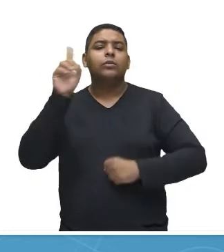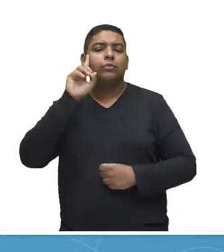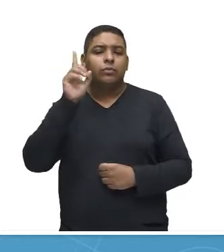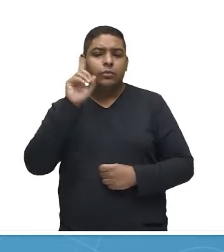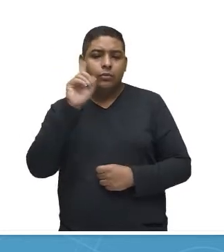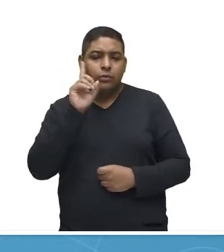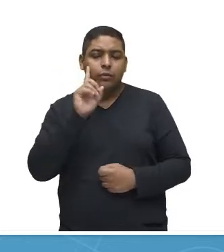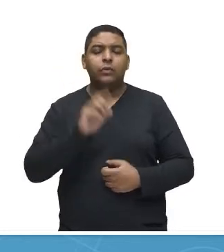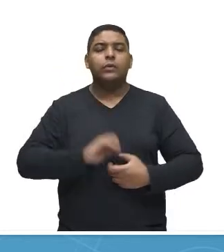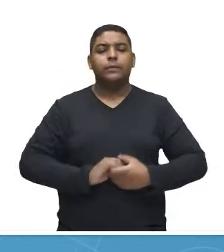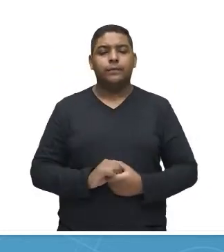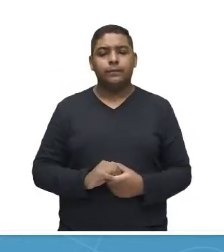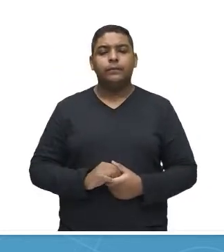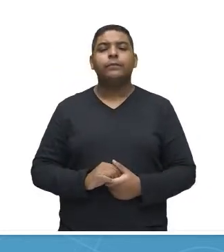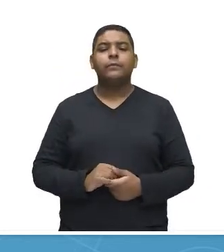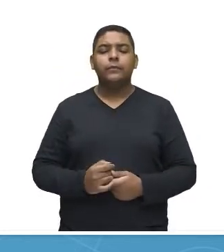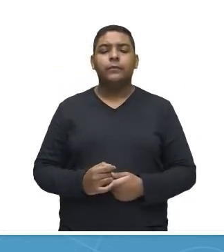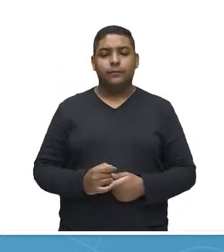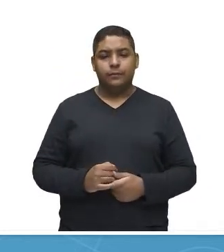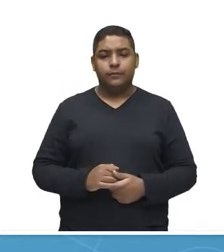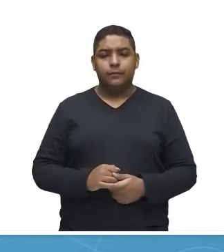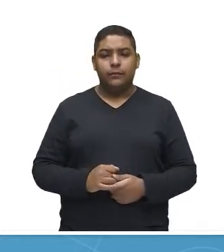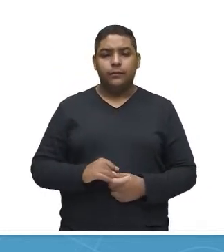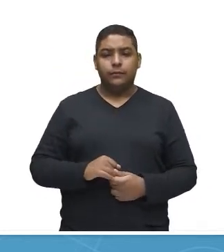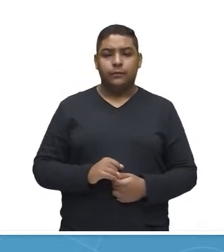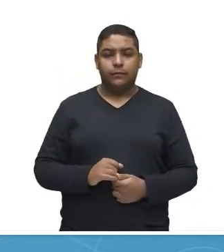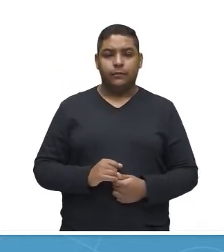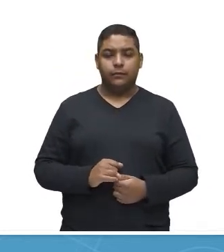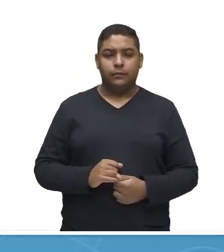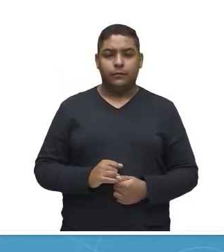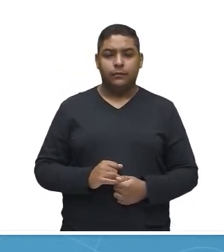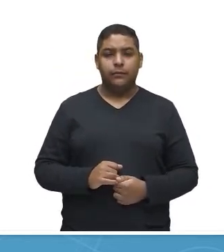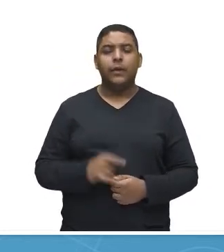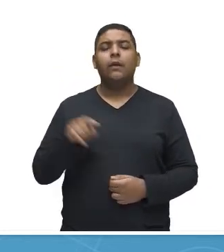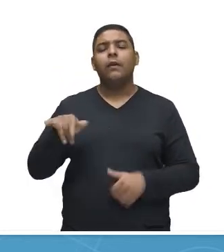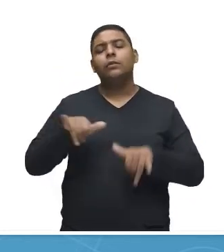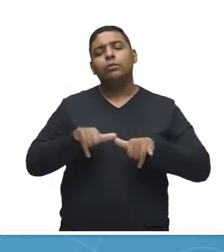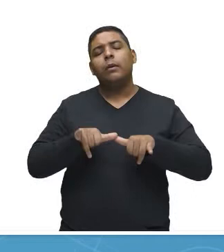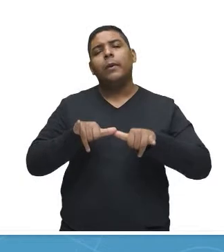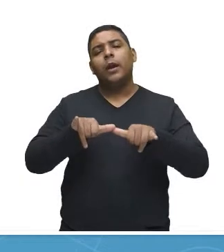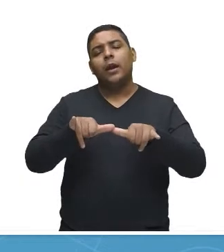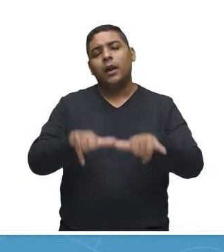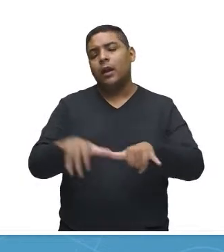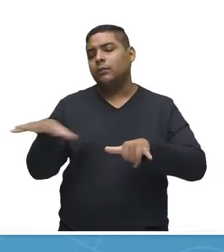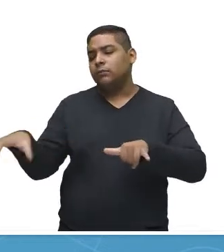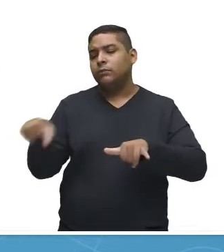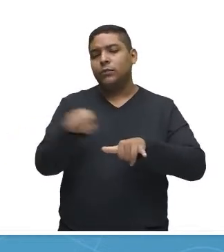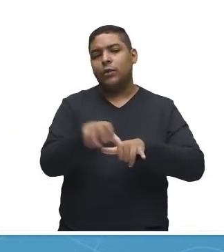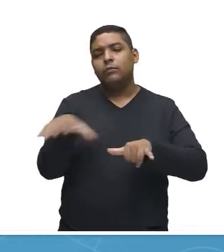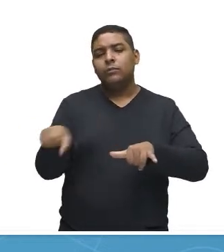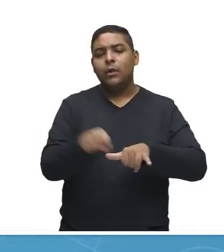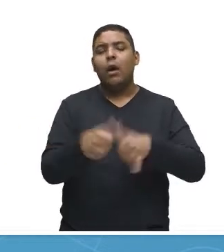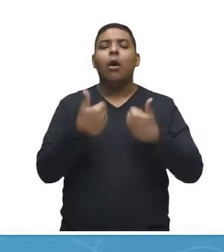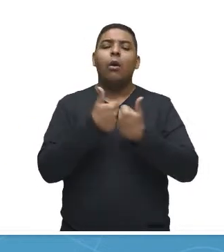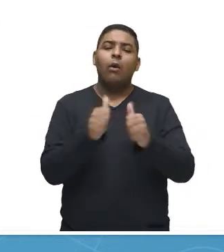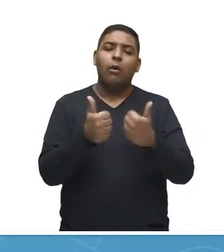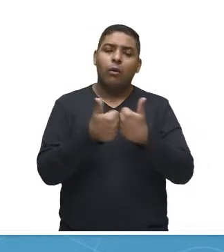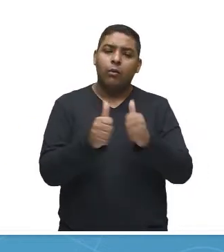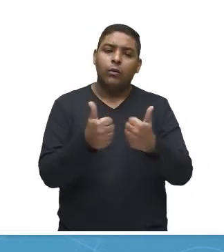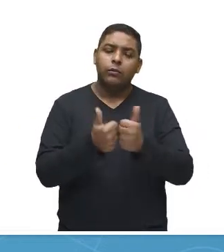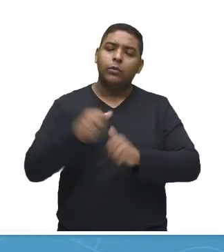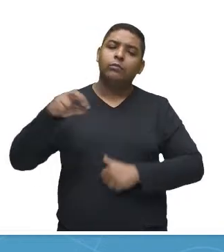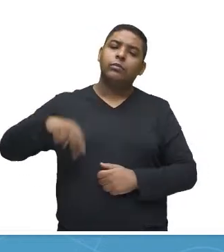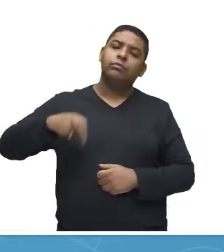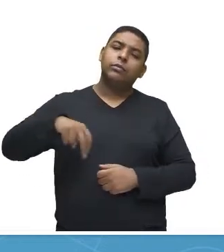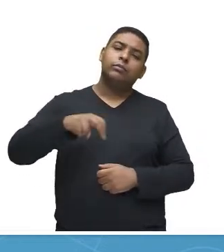cotidiano, aquela que você faz todo dia, que é ir ao supermercado, pegar o ônibus, andar até a